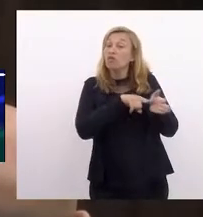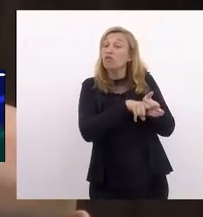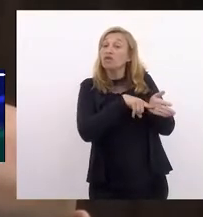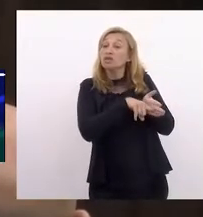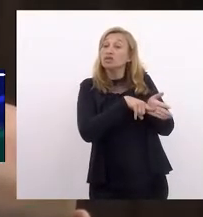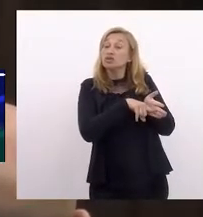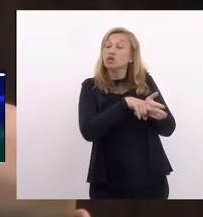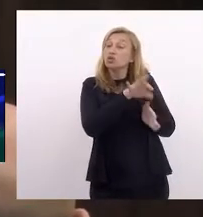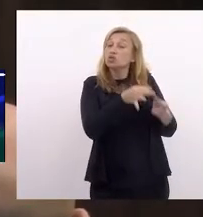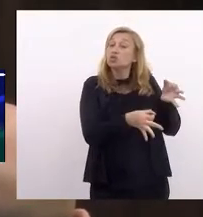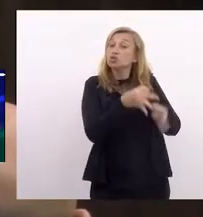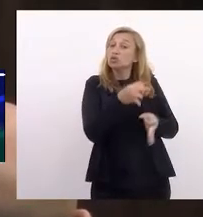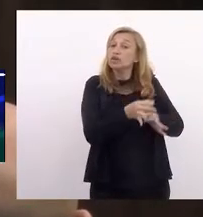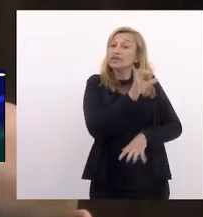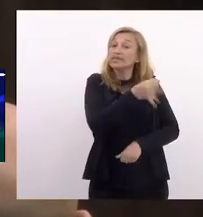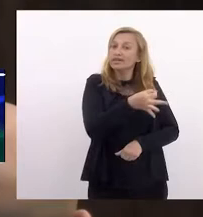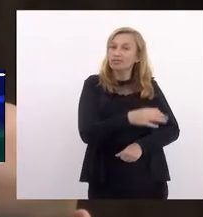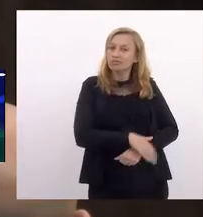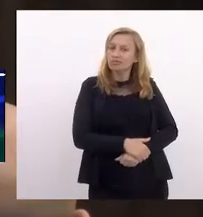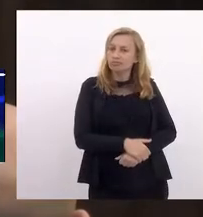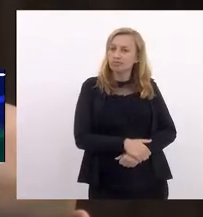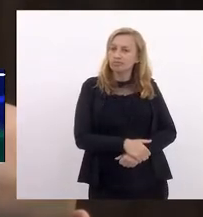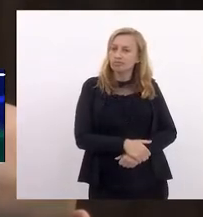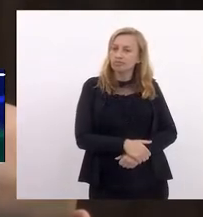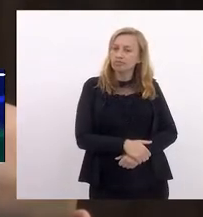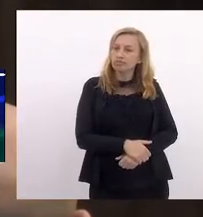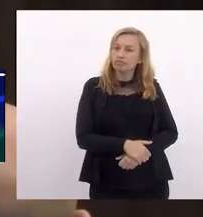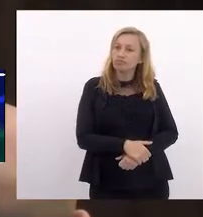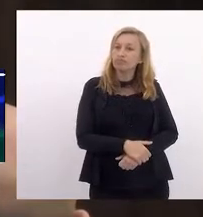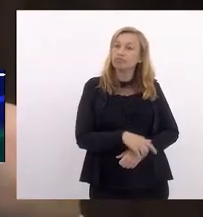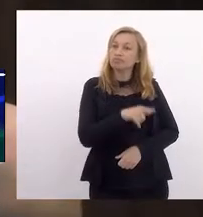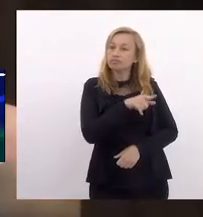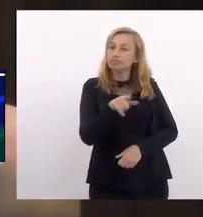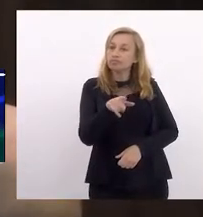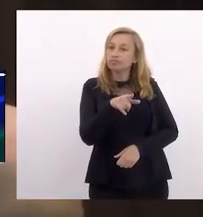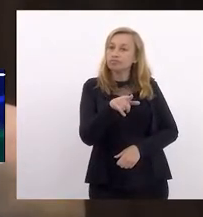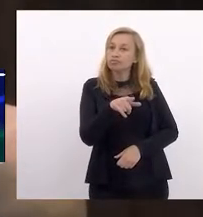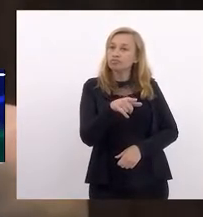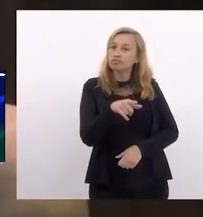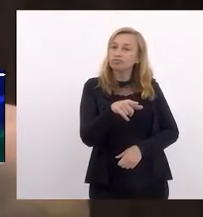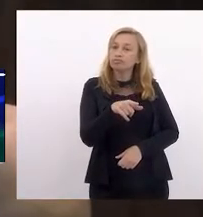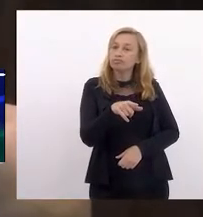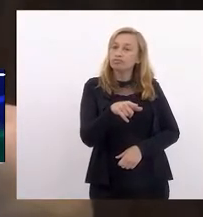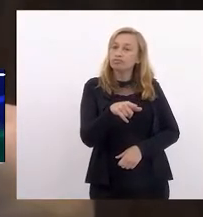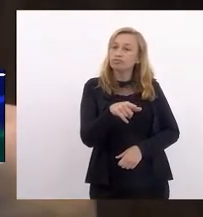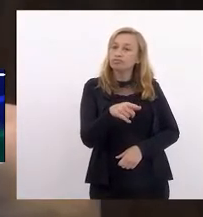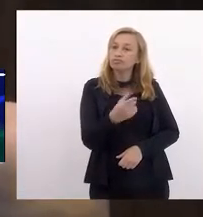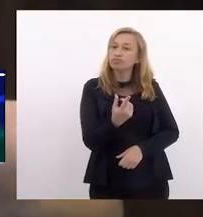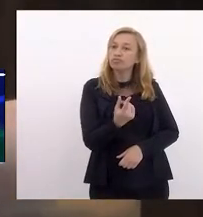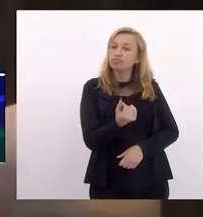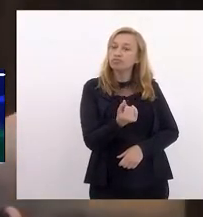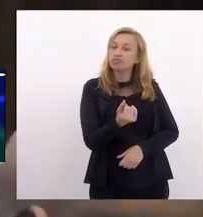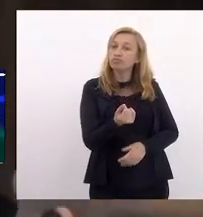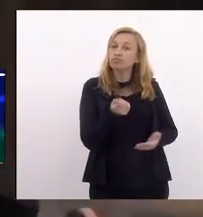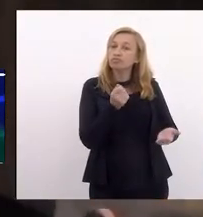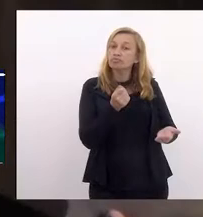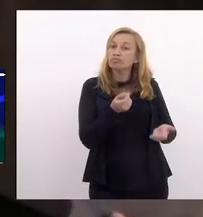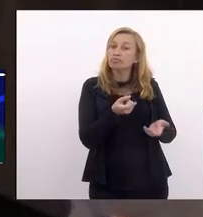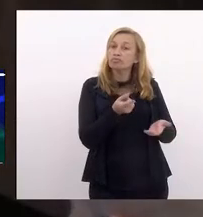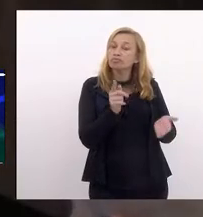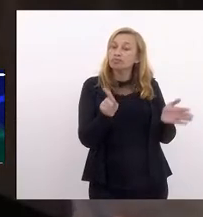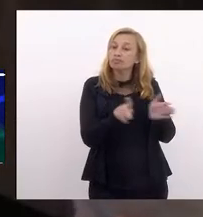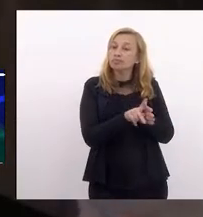fiscalização Justa e correta daquelas receitas que nos pertence